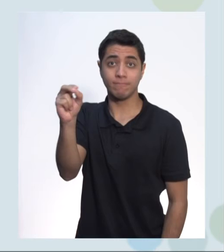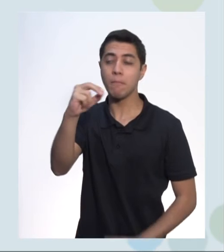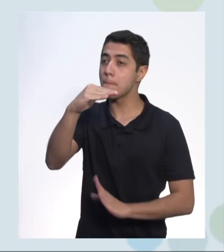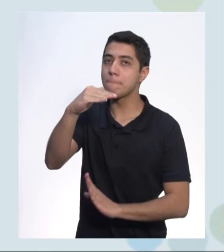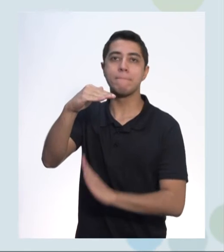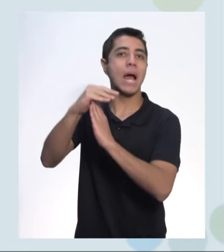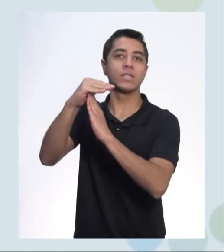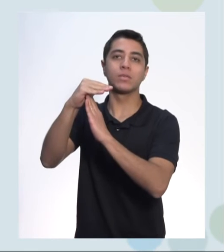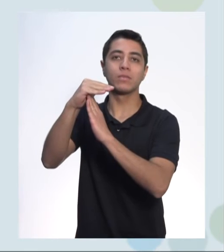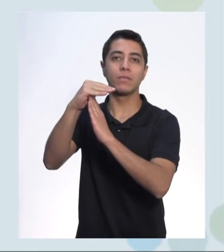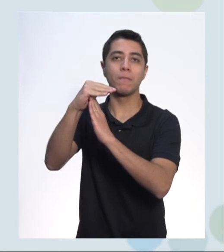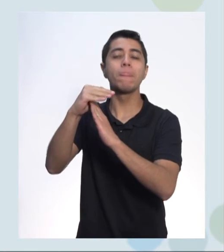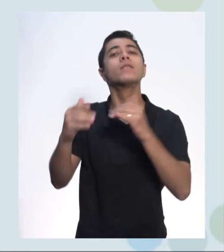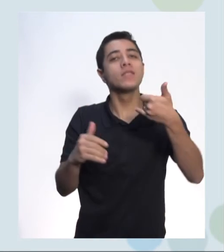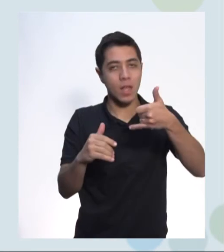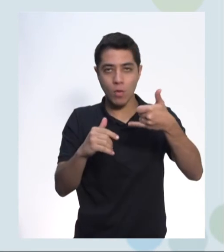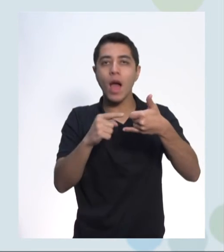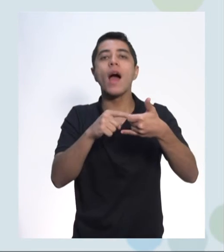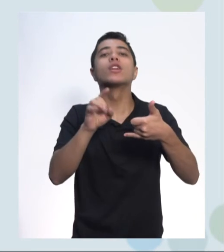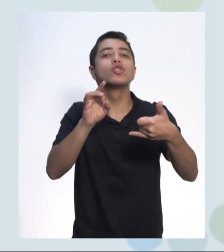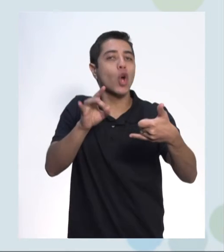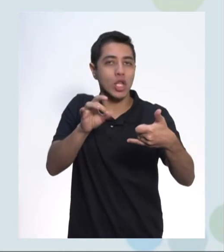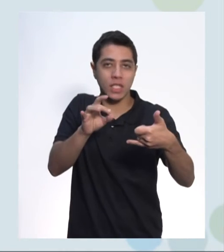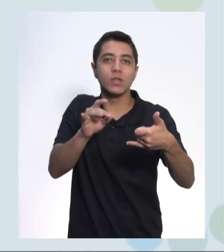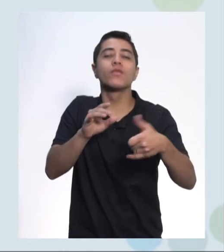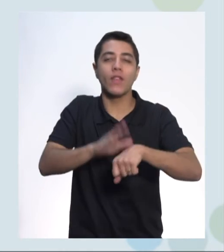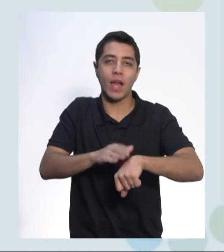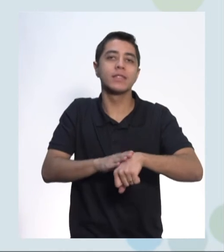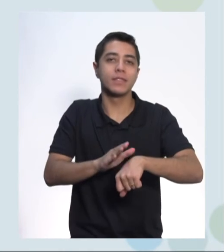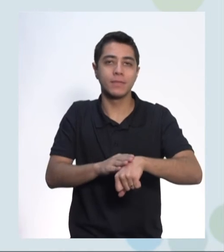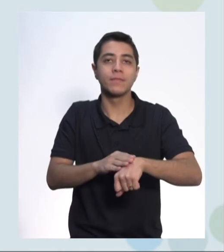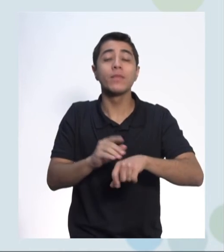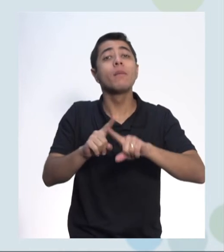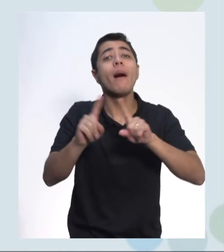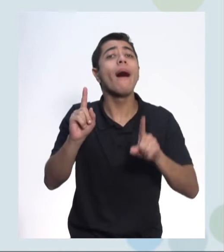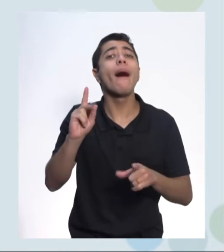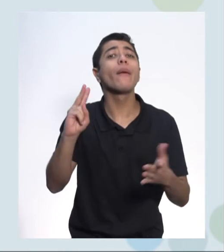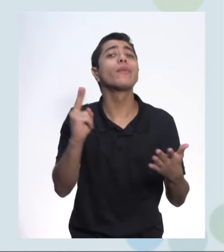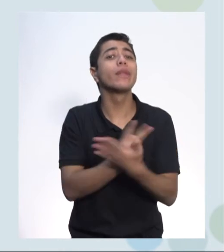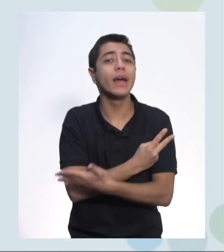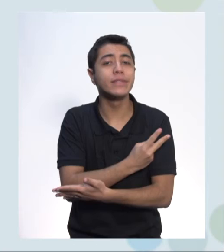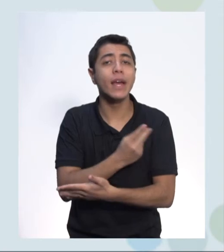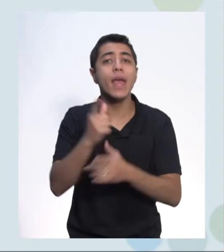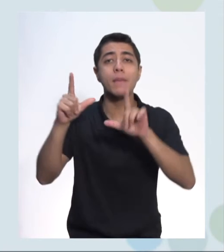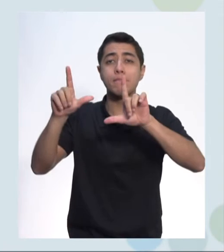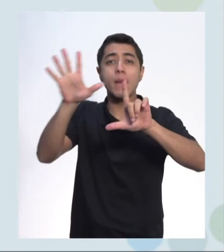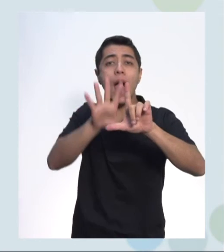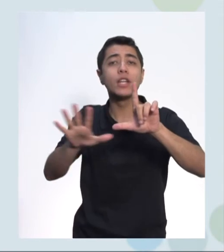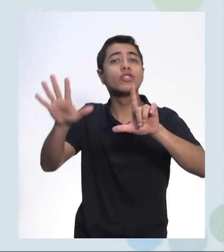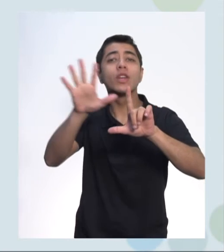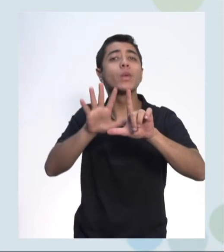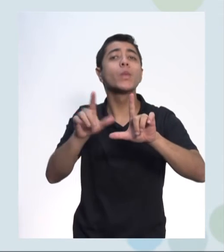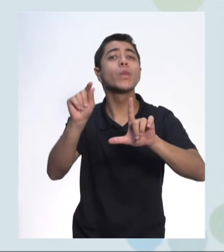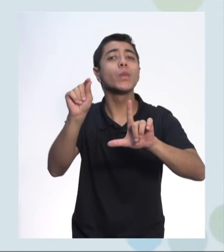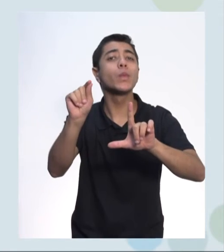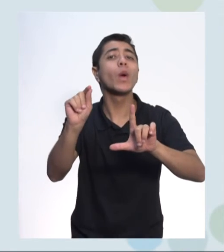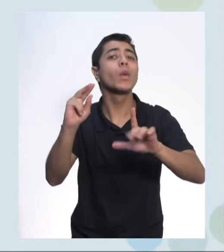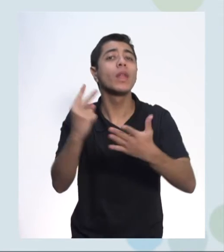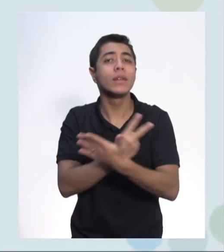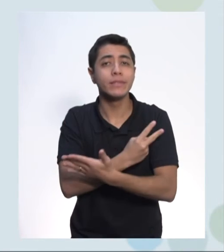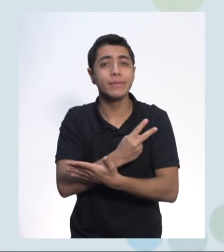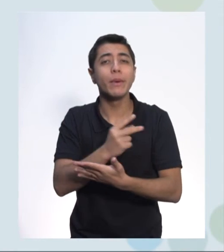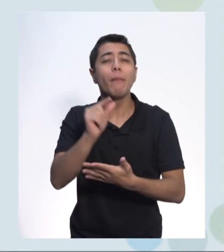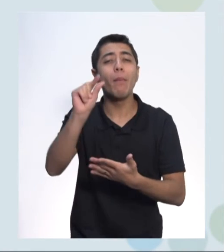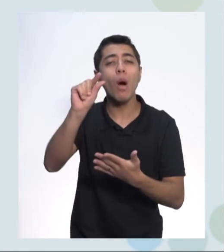sozinho. E aí, o que acontece quando o celular faz isso sozinho? Ele deixa essa imagem granulada, ele torna essa imagem granulada. E